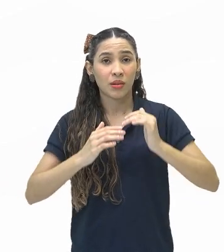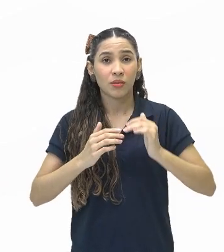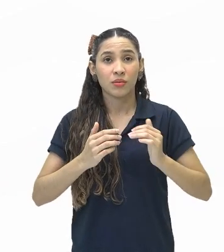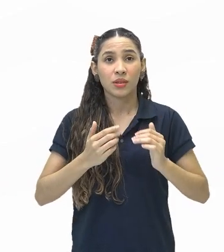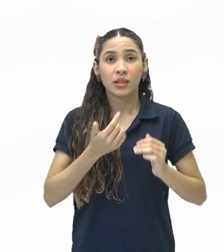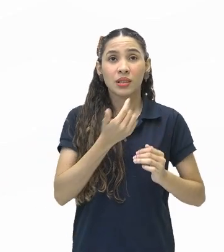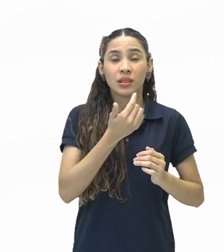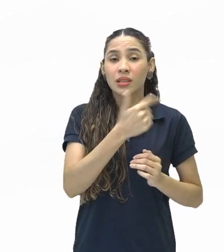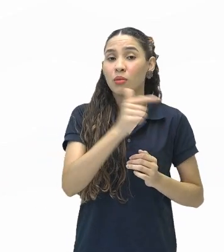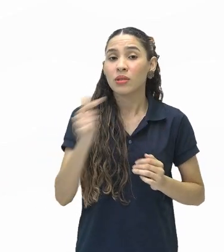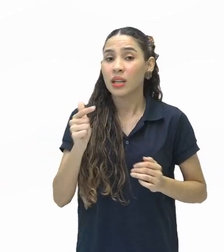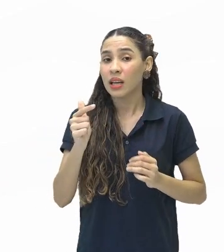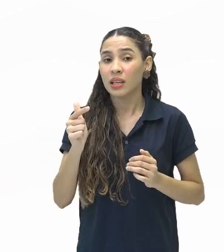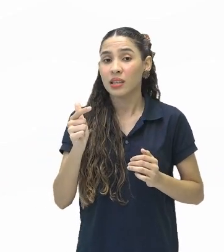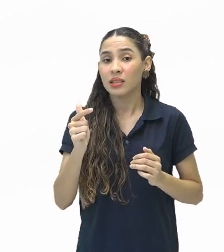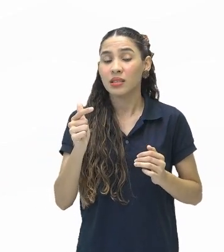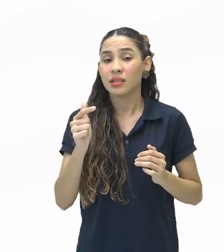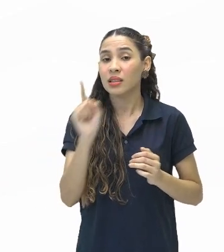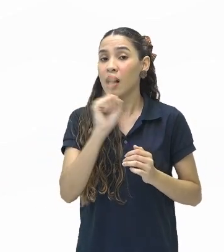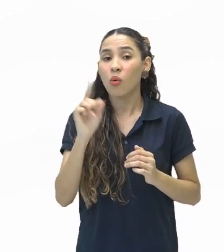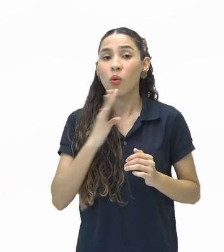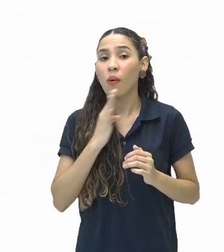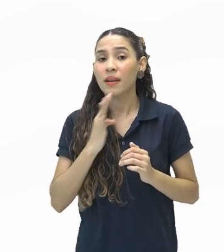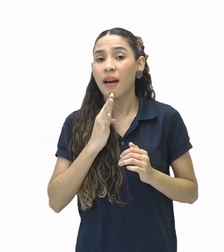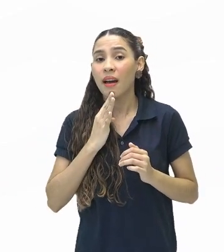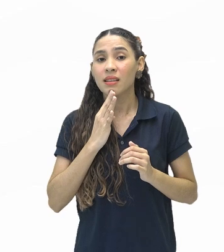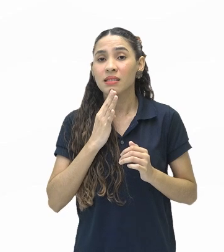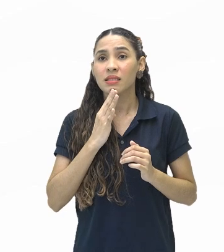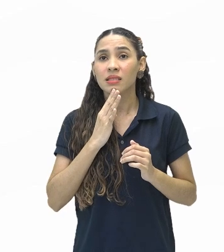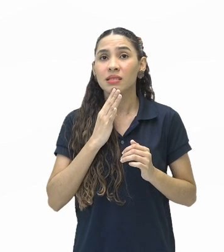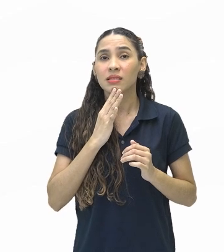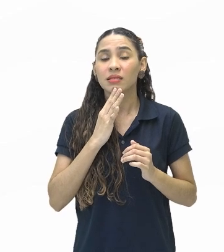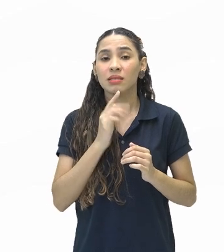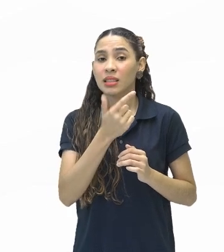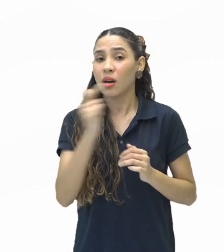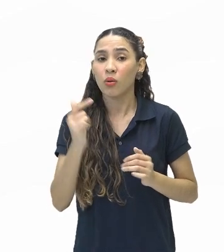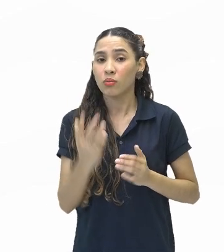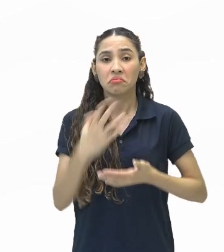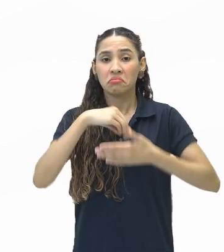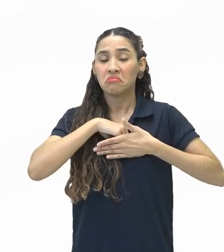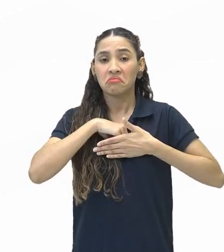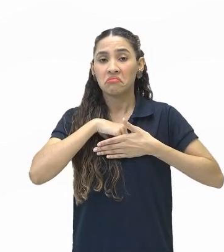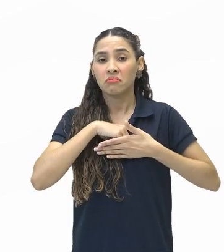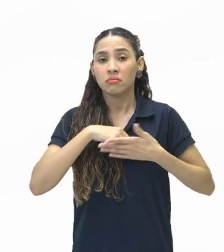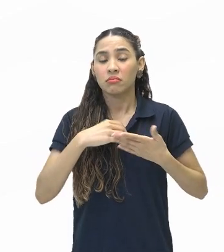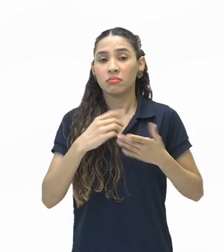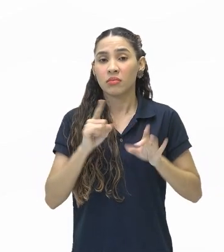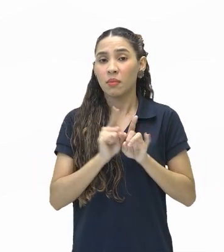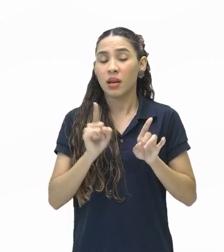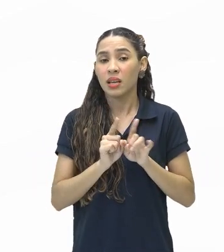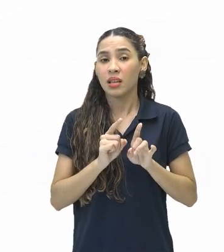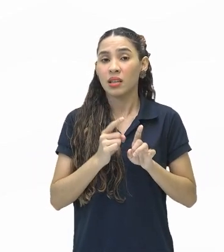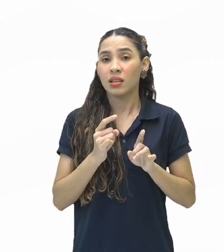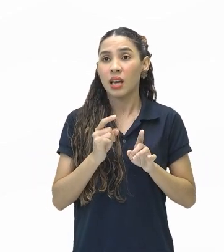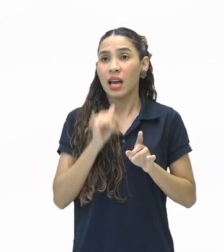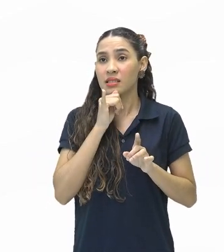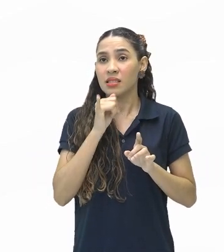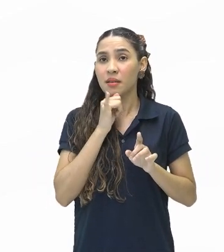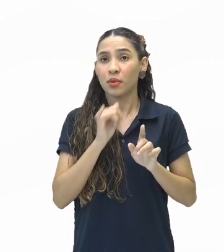mais reconhece plenamente, né, e nem se reconhece, né, nessa transformação como